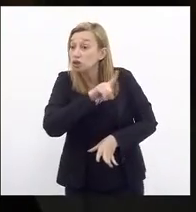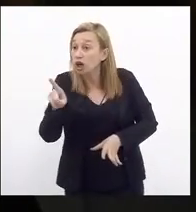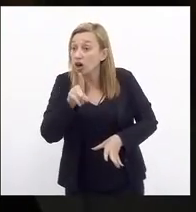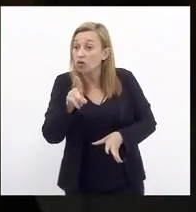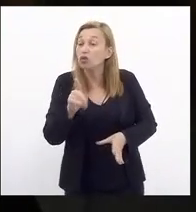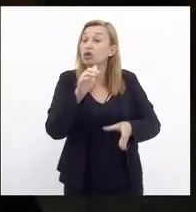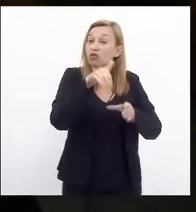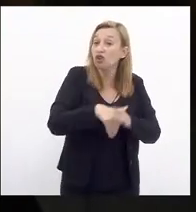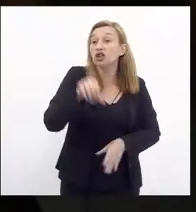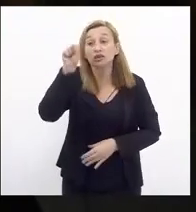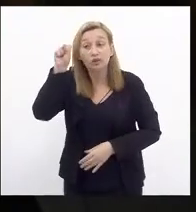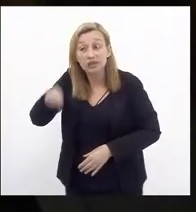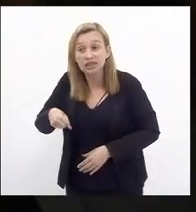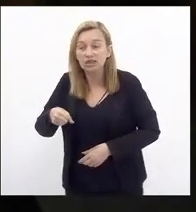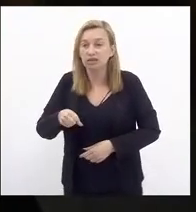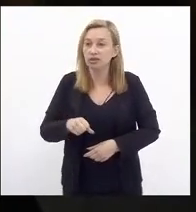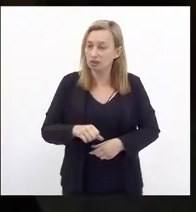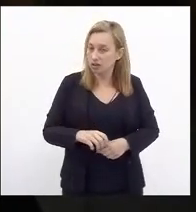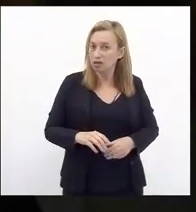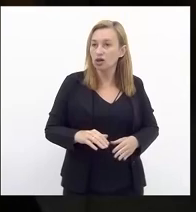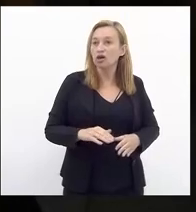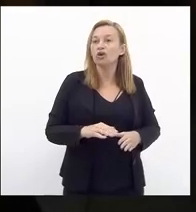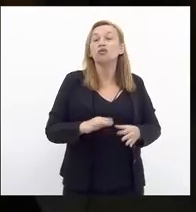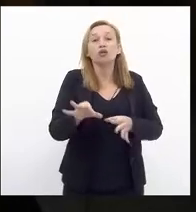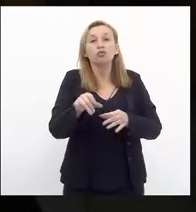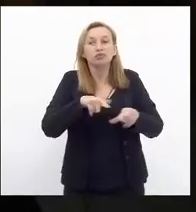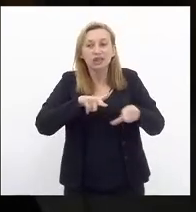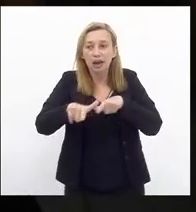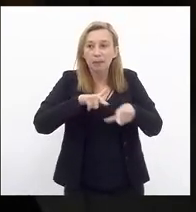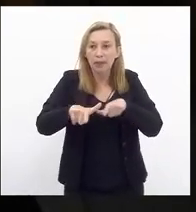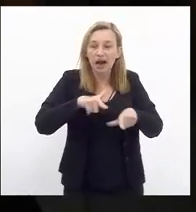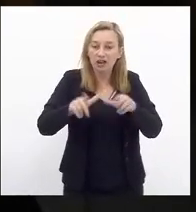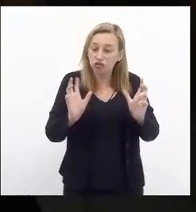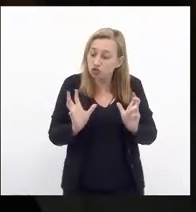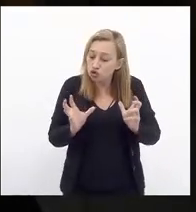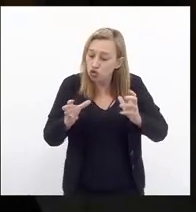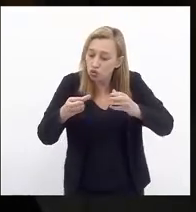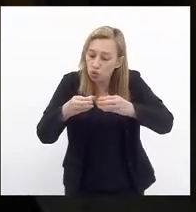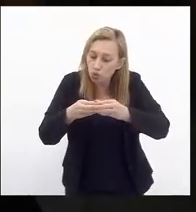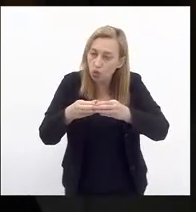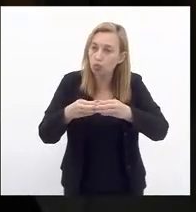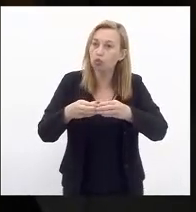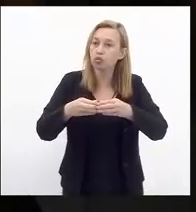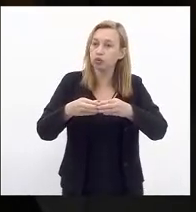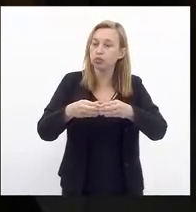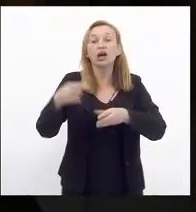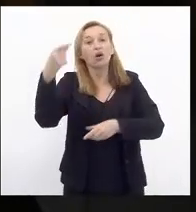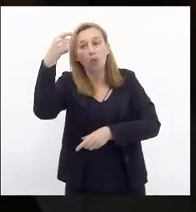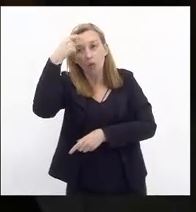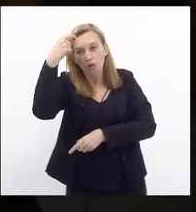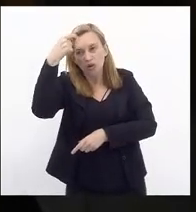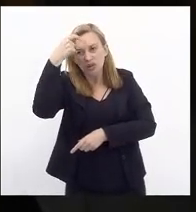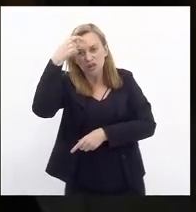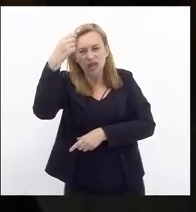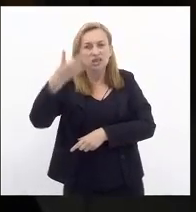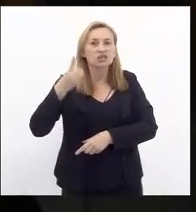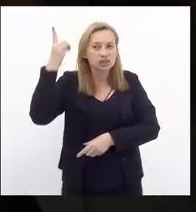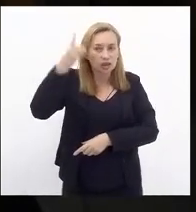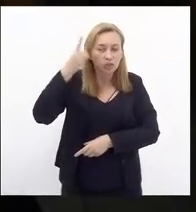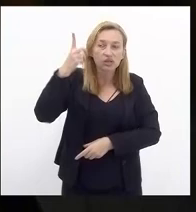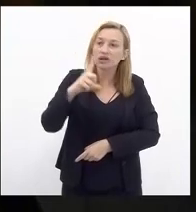e os que estão voltando Sim Isso foi um trabalho coletivo da consciência que o